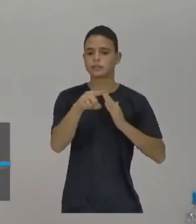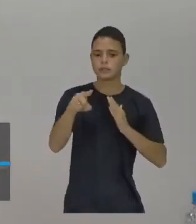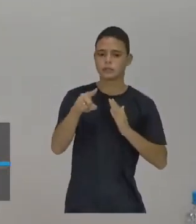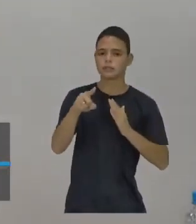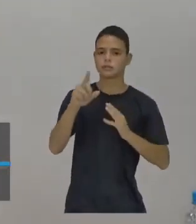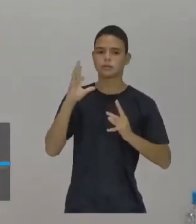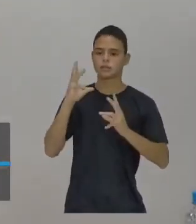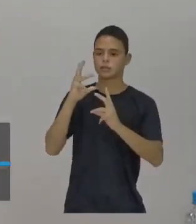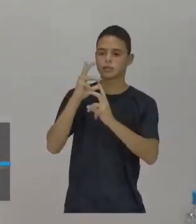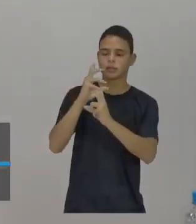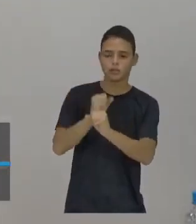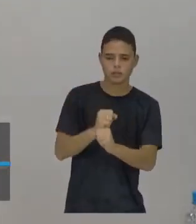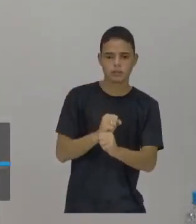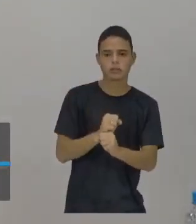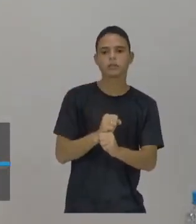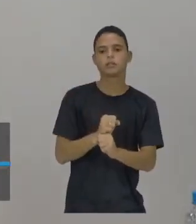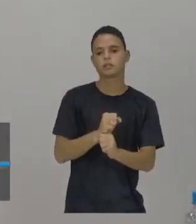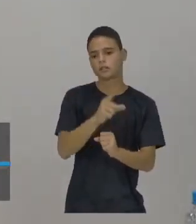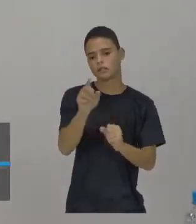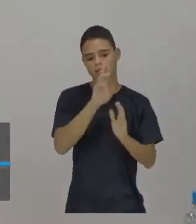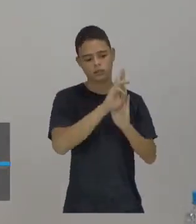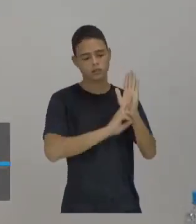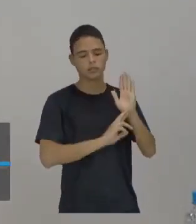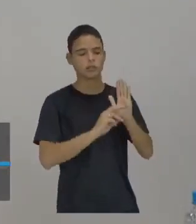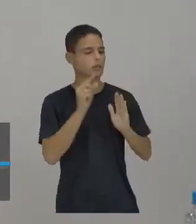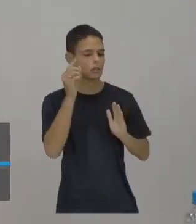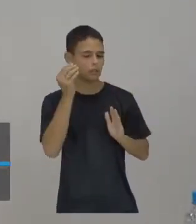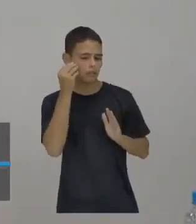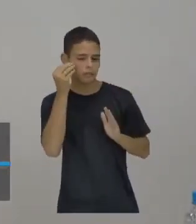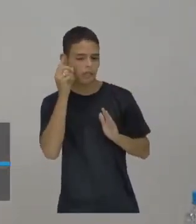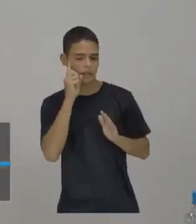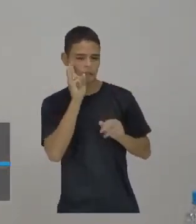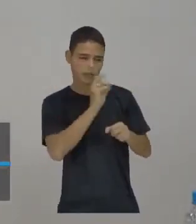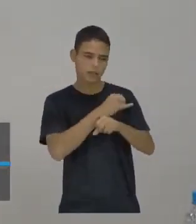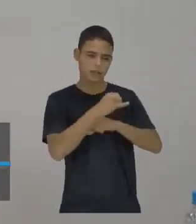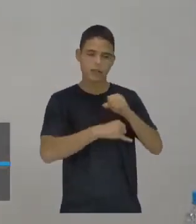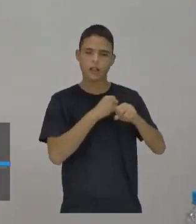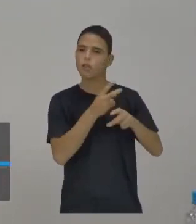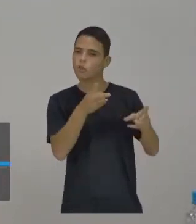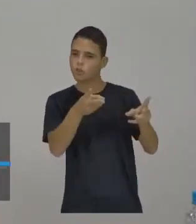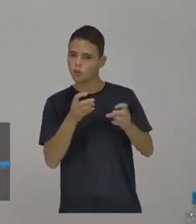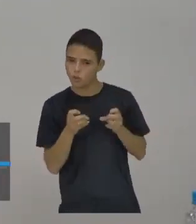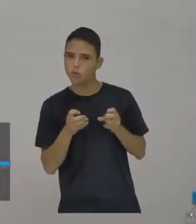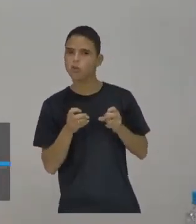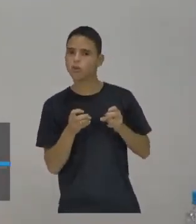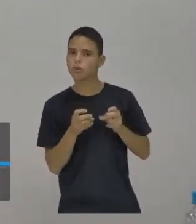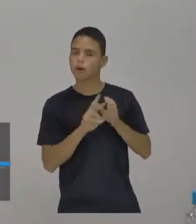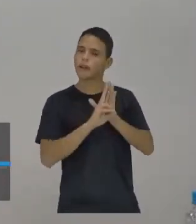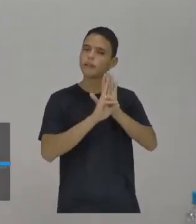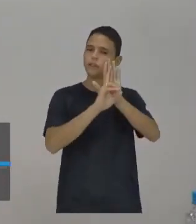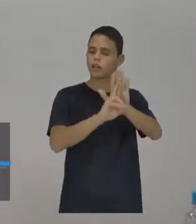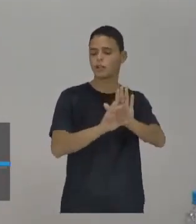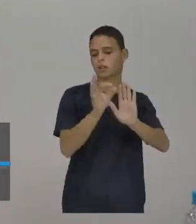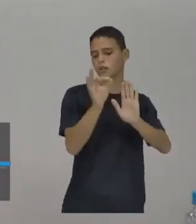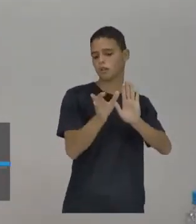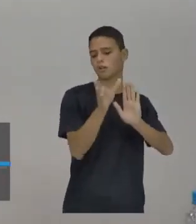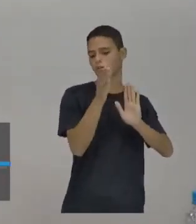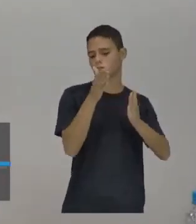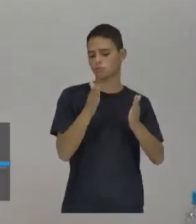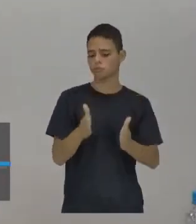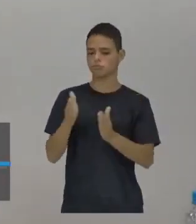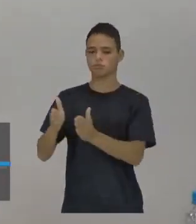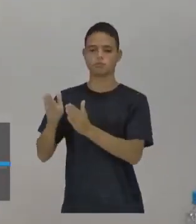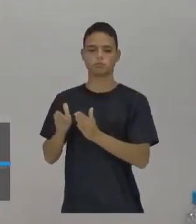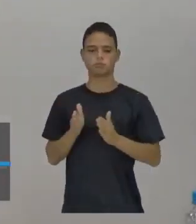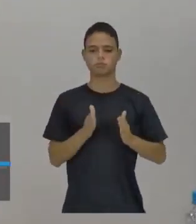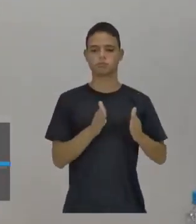1000, note como o texto se referencia muito bem, como ele não repete as palavras, ele busca